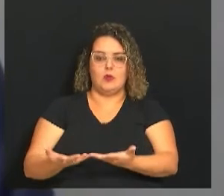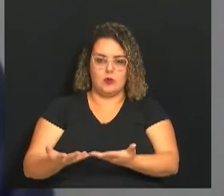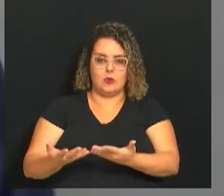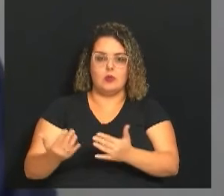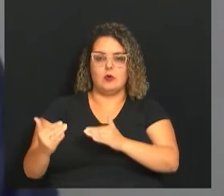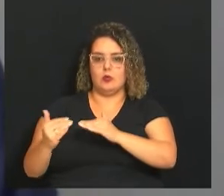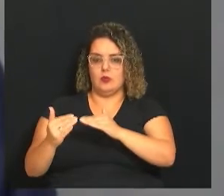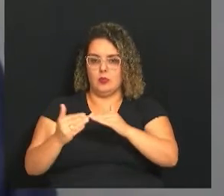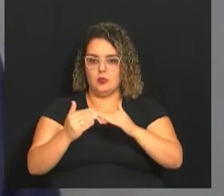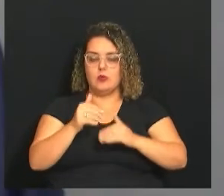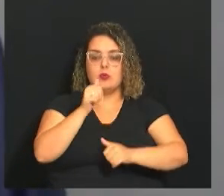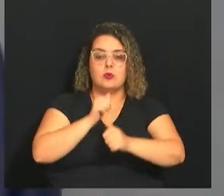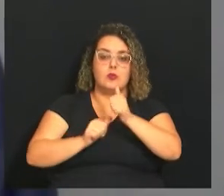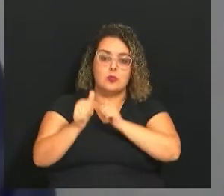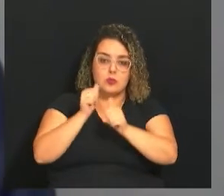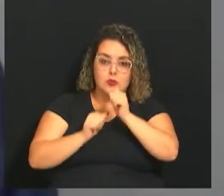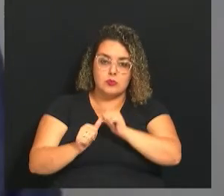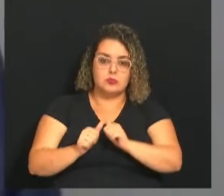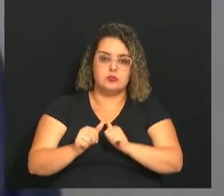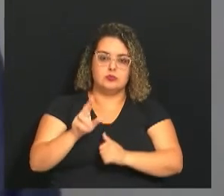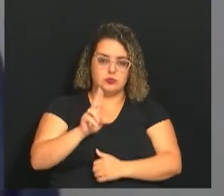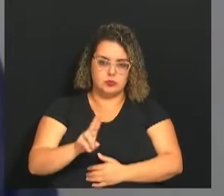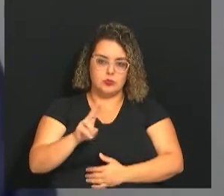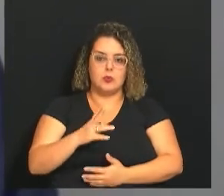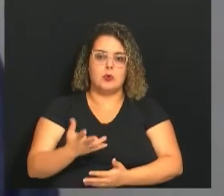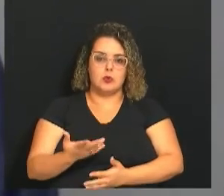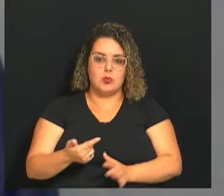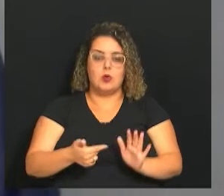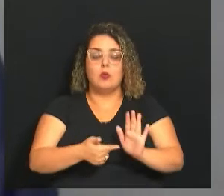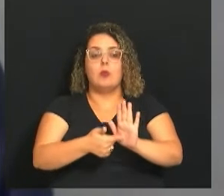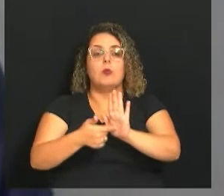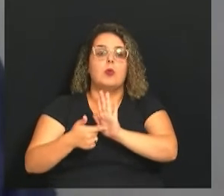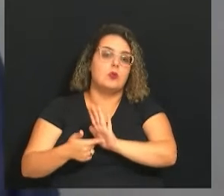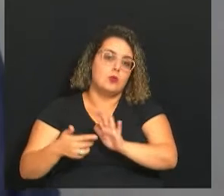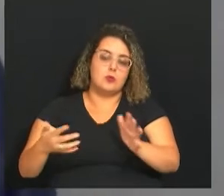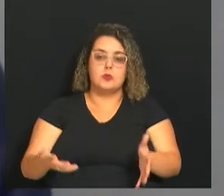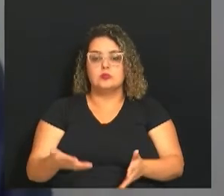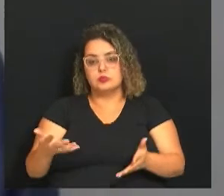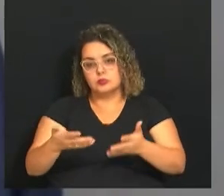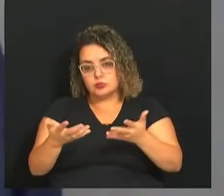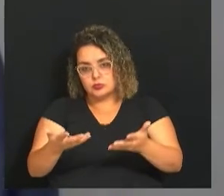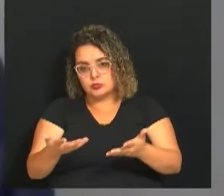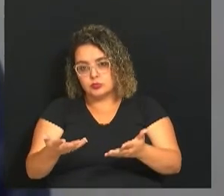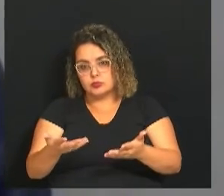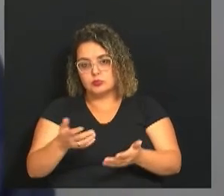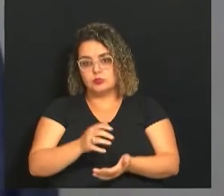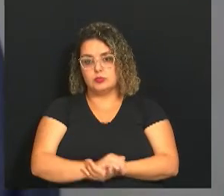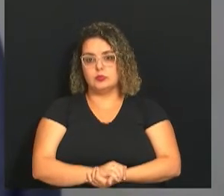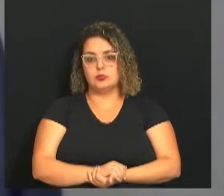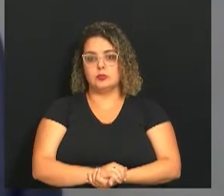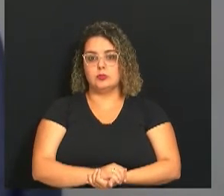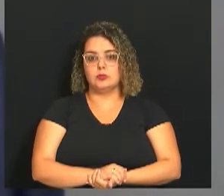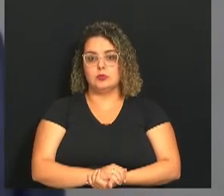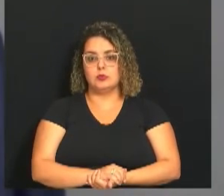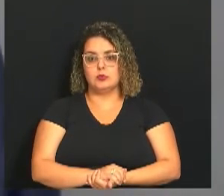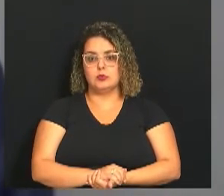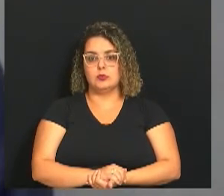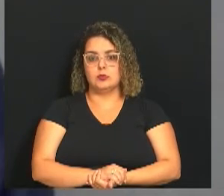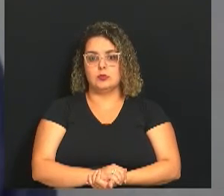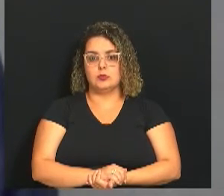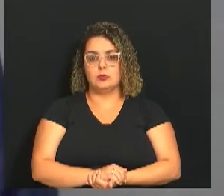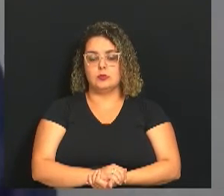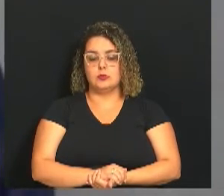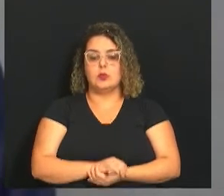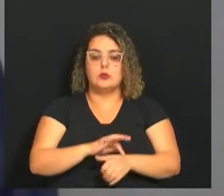consumo de álcool, acaba demonstrando que esse incentivo foi o que fez a doença